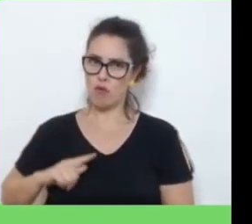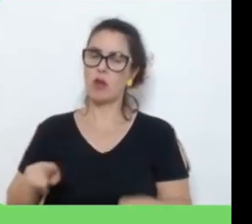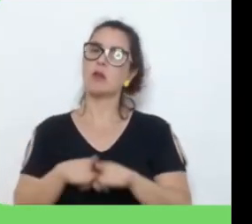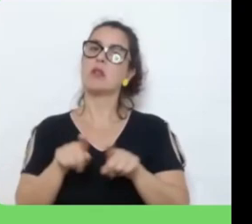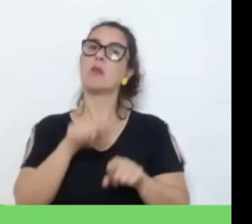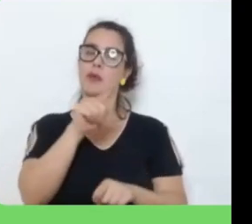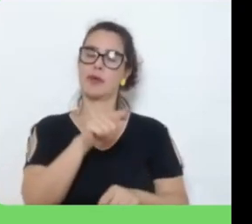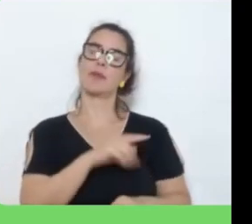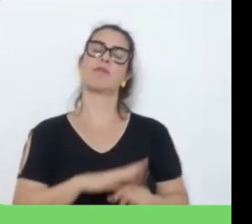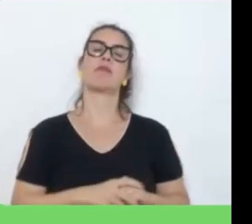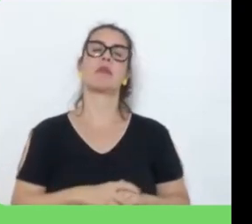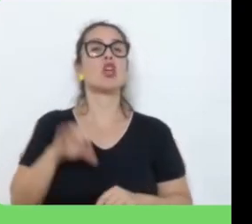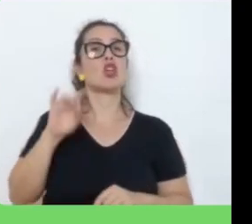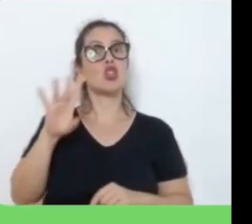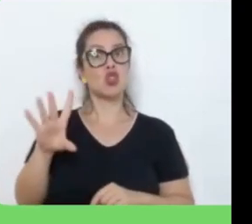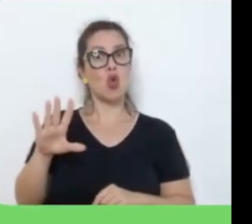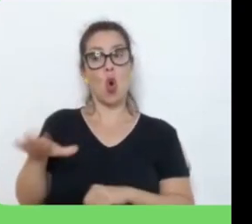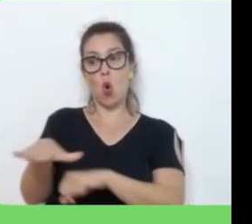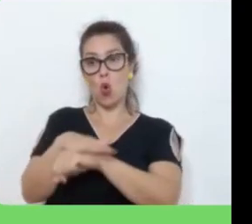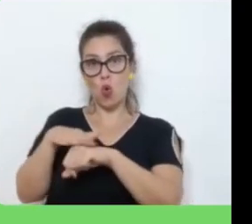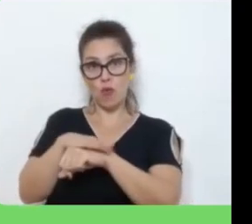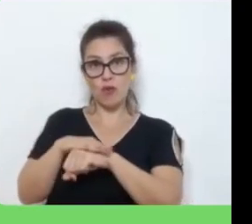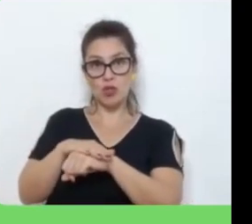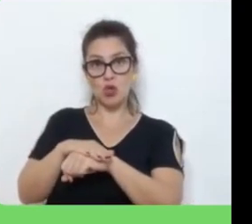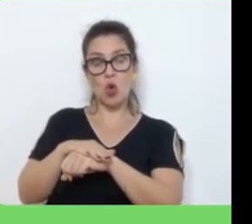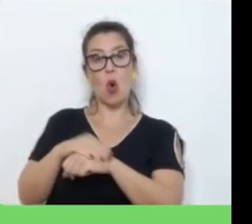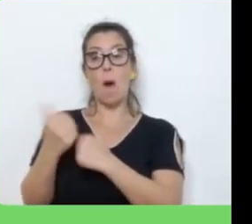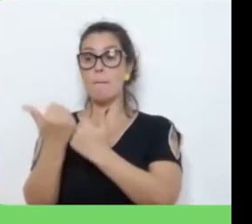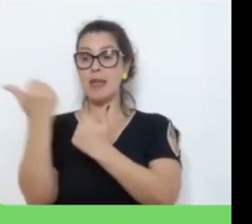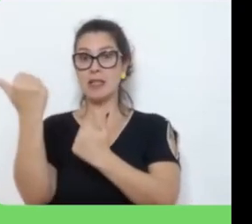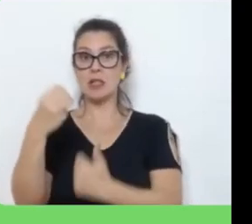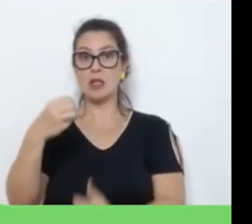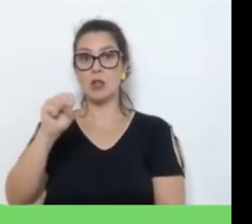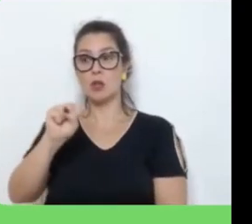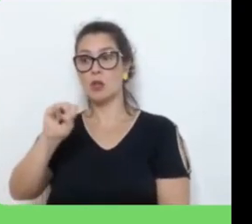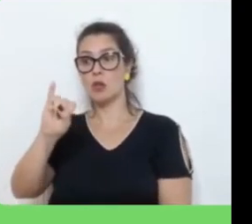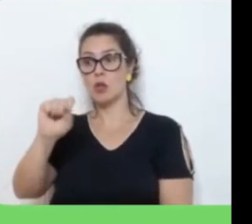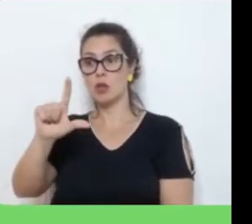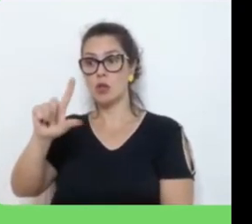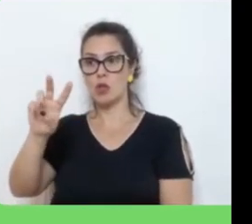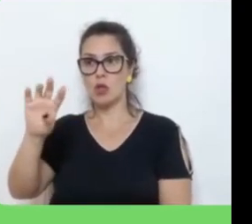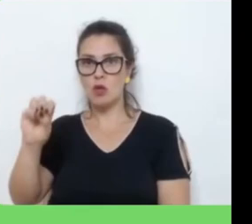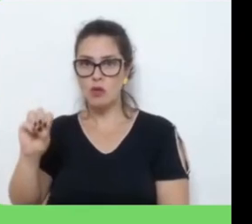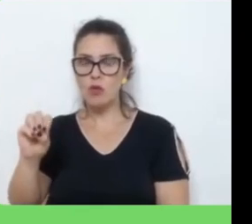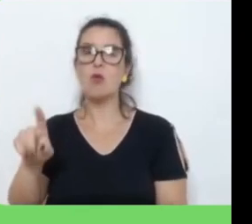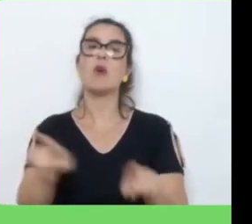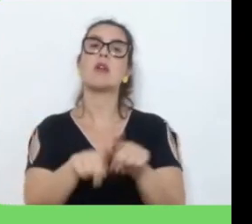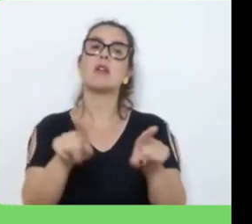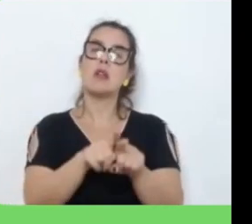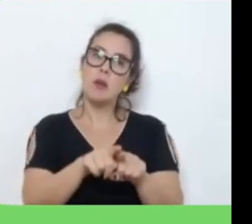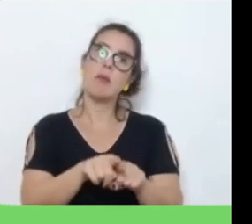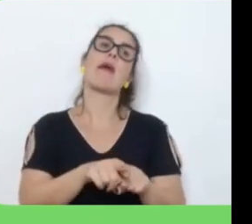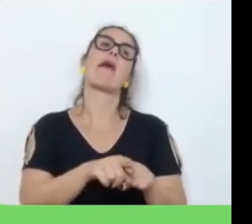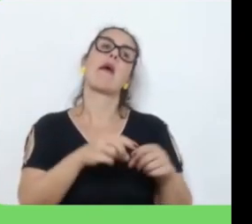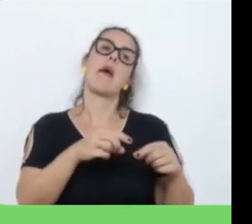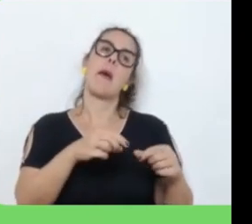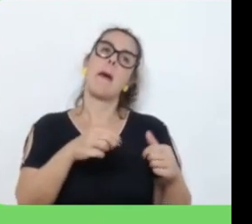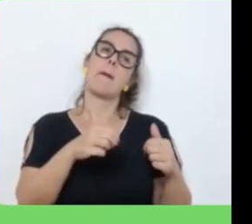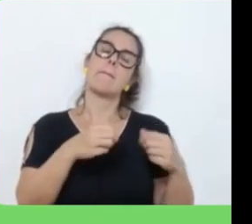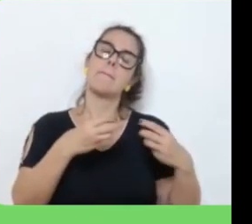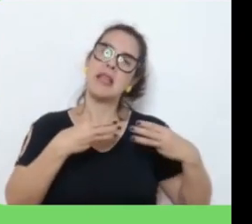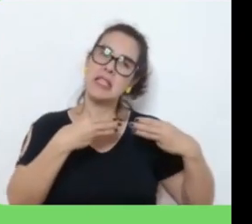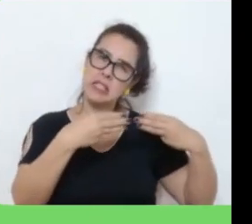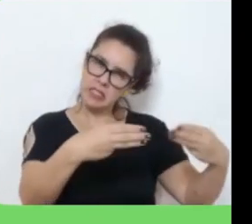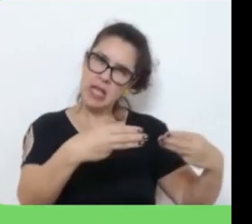não conversou somente com o ministro Silvio nós tivemos reunião no ministério da indústria do vice-presidente Geraldo alkem nós tivemos várias